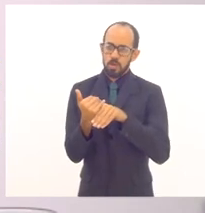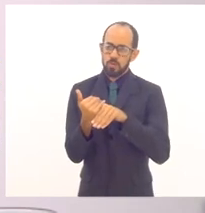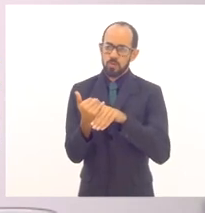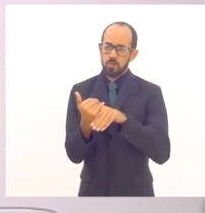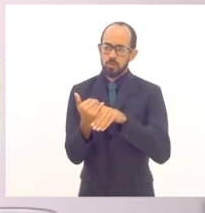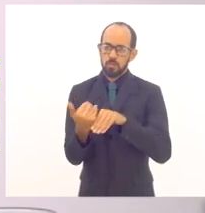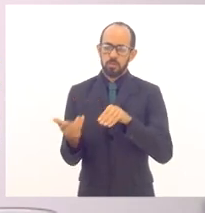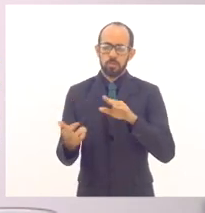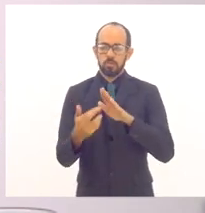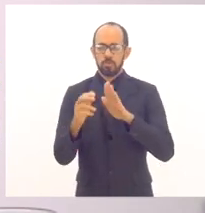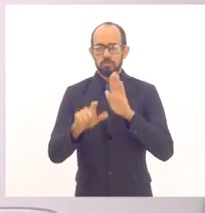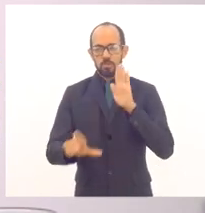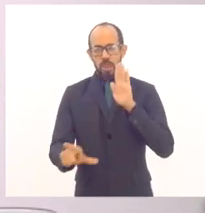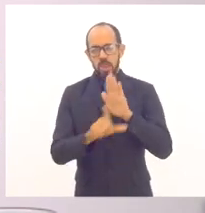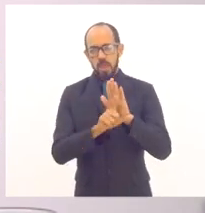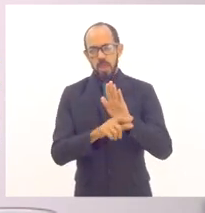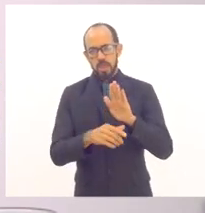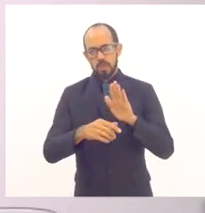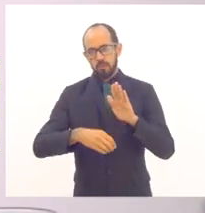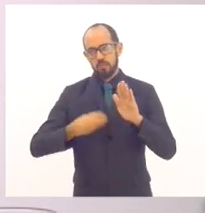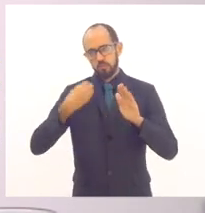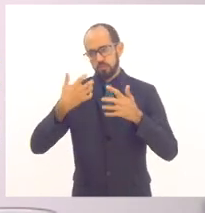regulamentado que vai